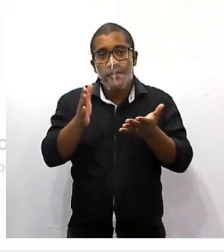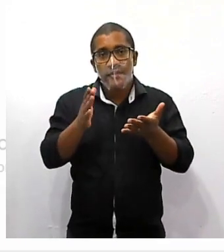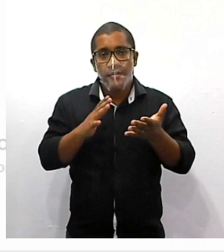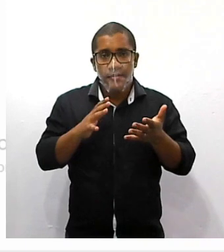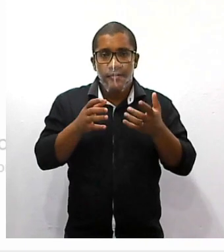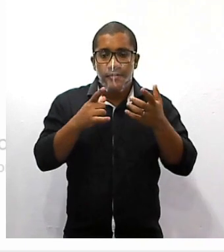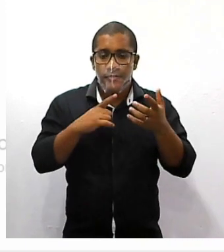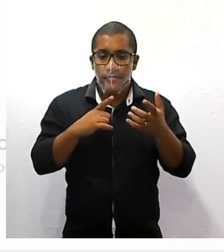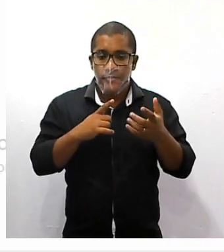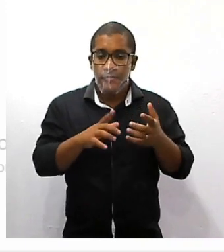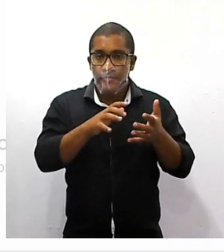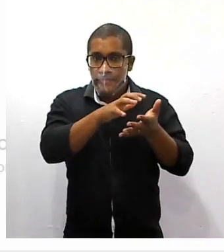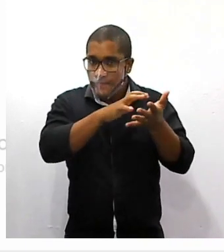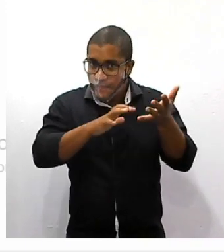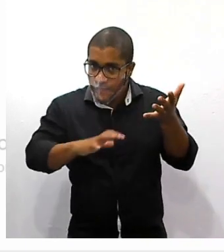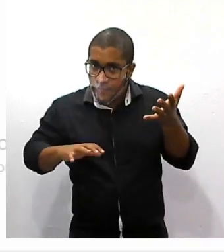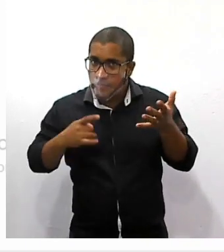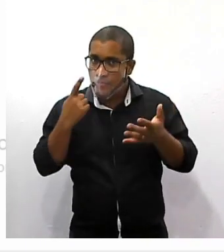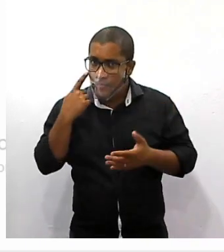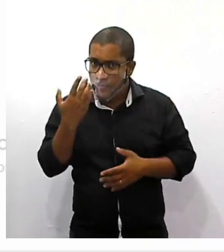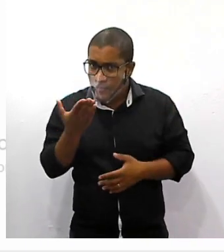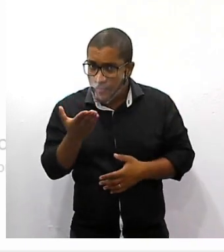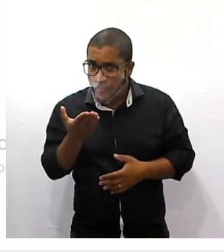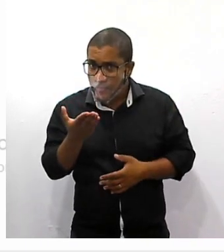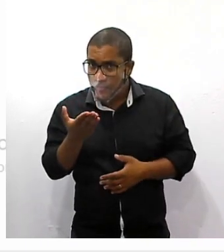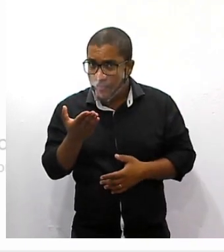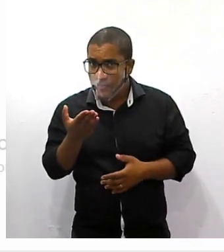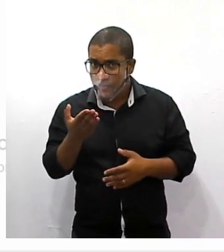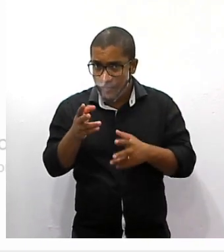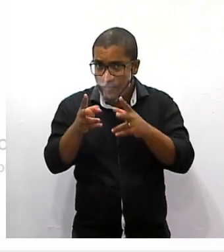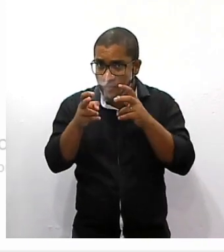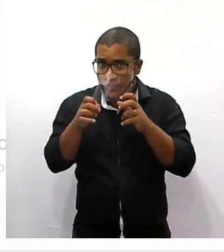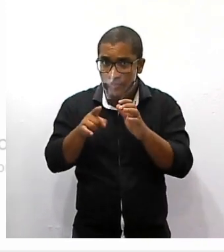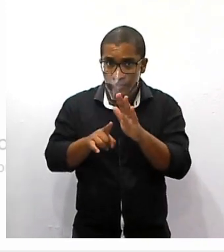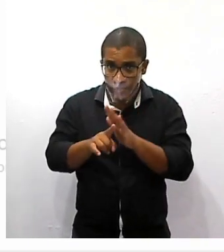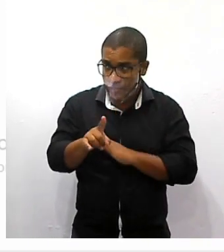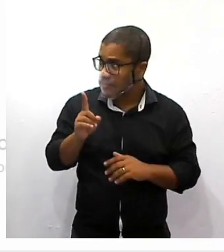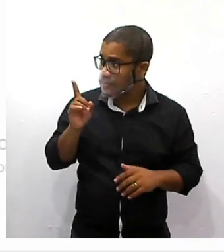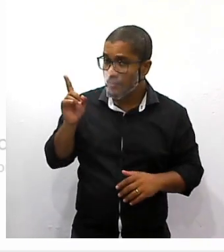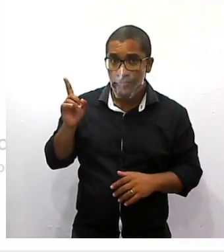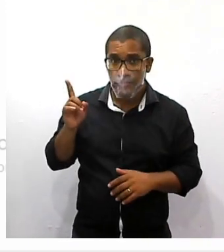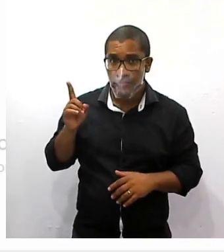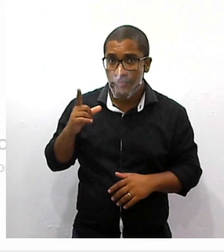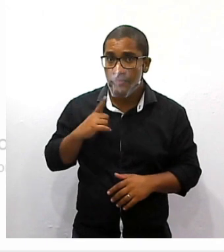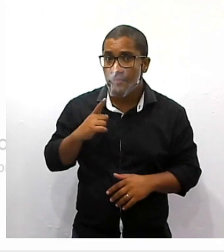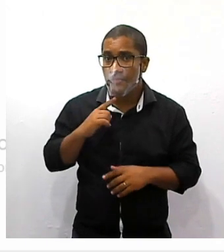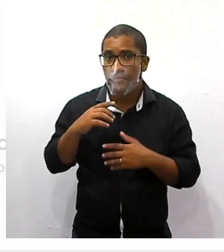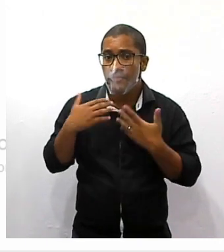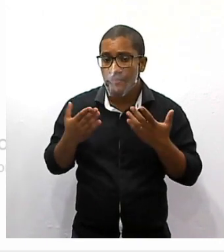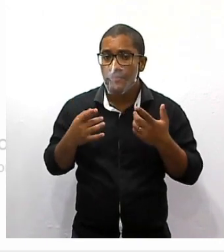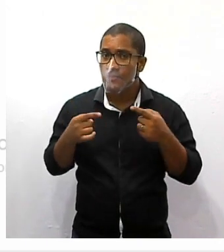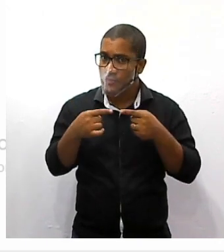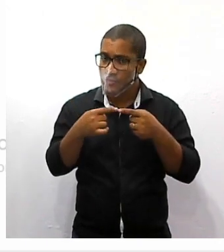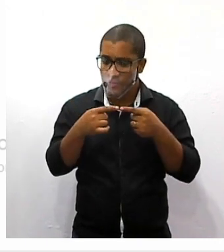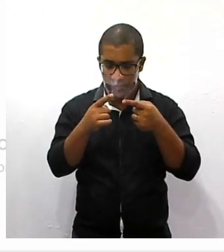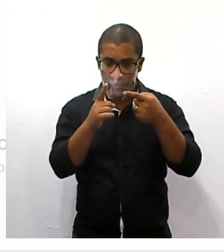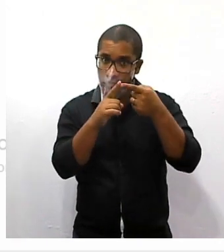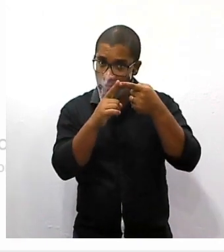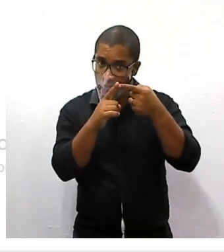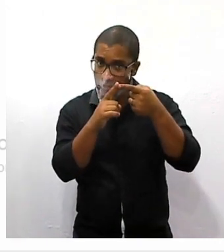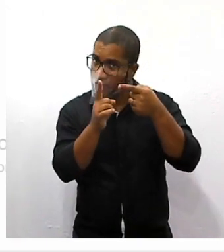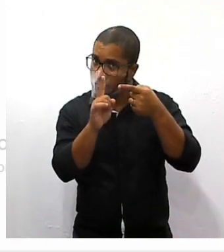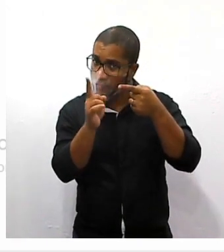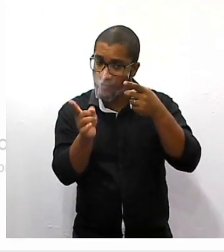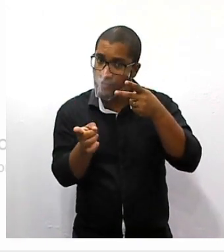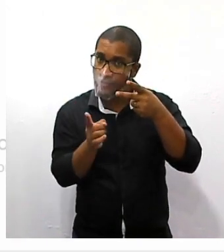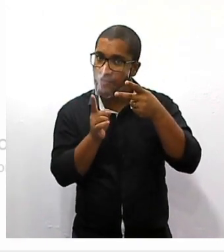tem coeficiente de atrito. Vocês estão percebendo que nessa questão se enquadra melhor o segundo tipo de resolução.